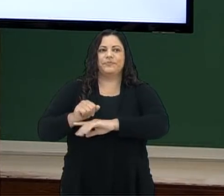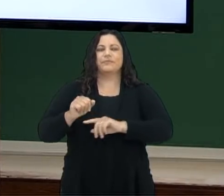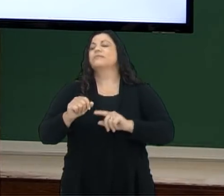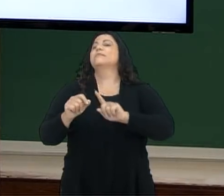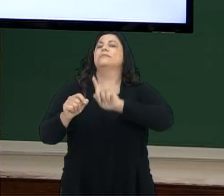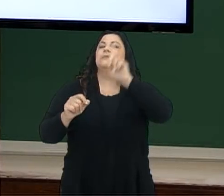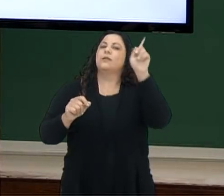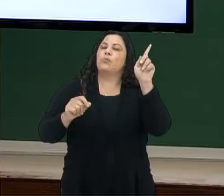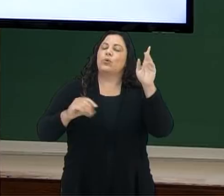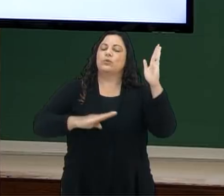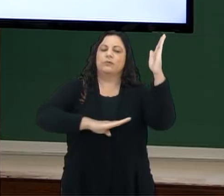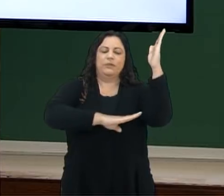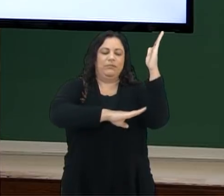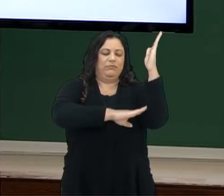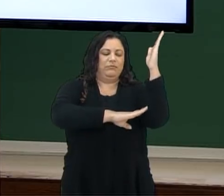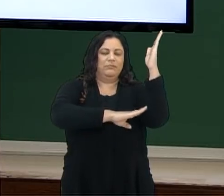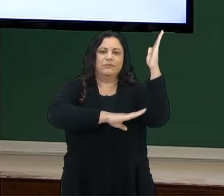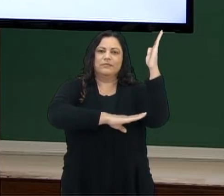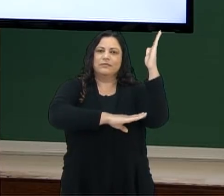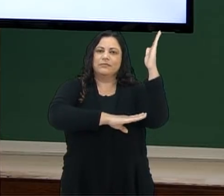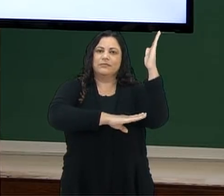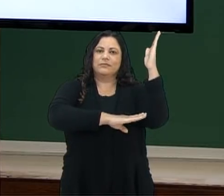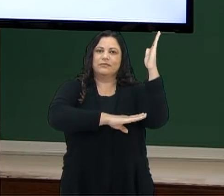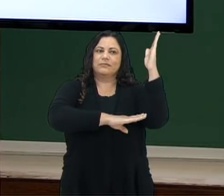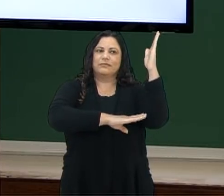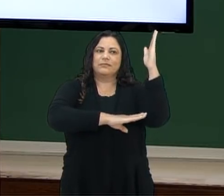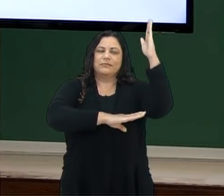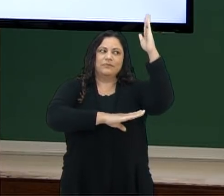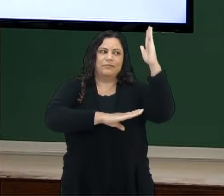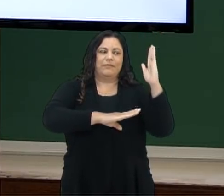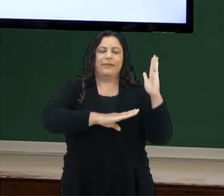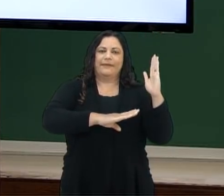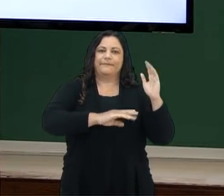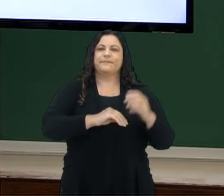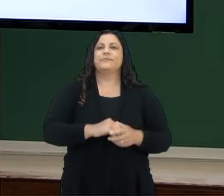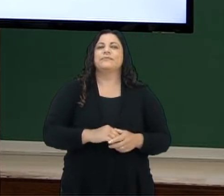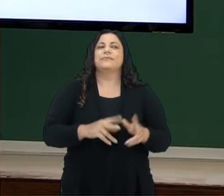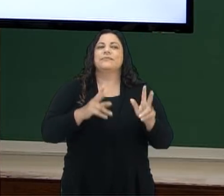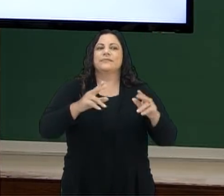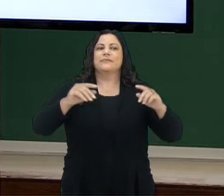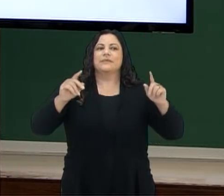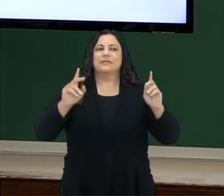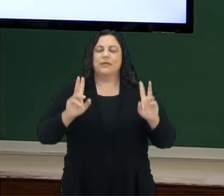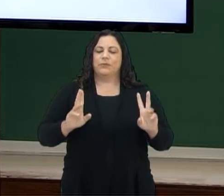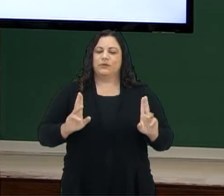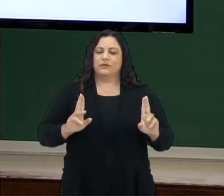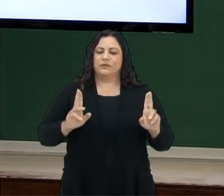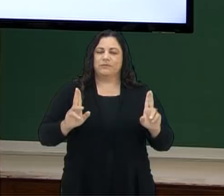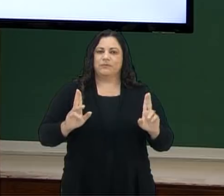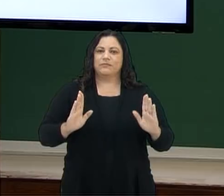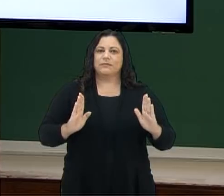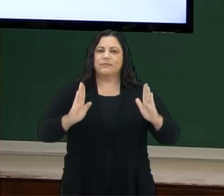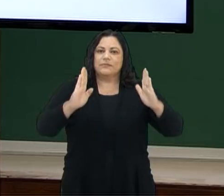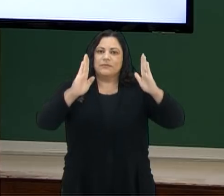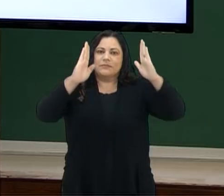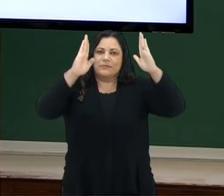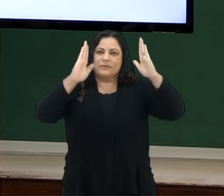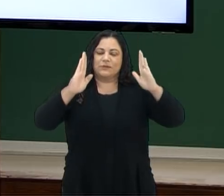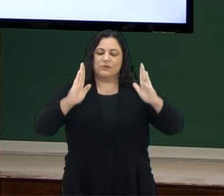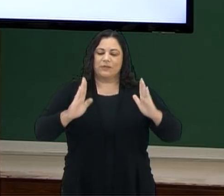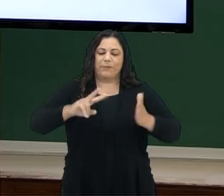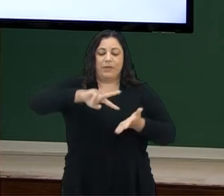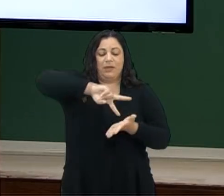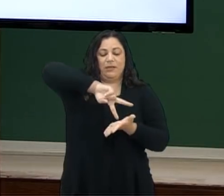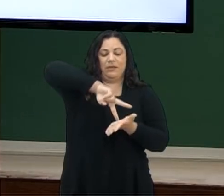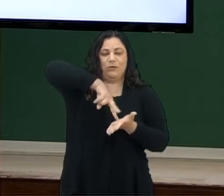reta perpendicular ao segmento AB, passando pelo ponto B. Transfere a medida do tamanho, através do compasso,